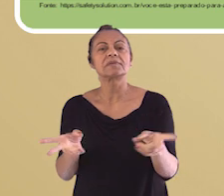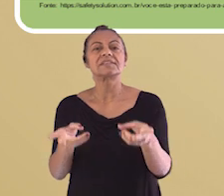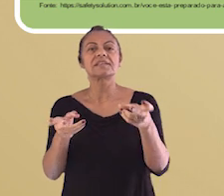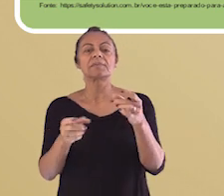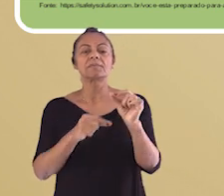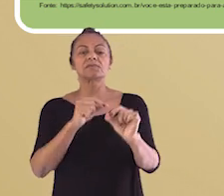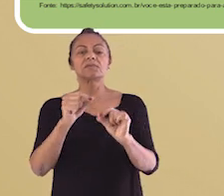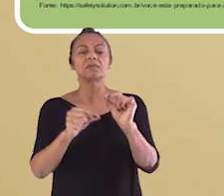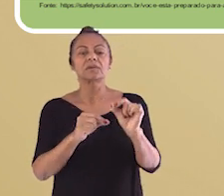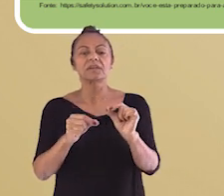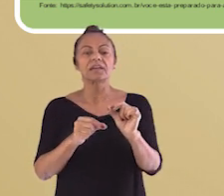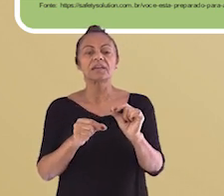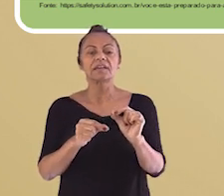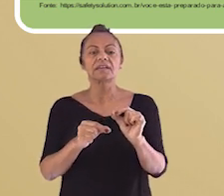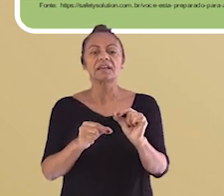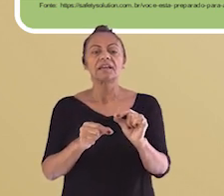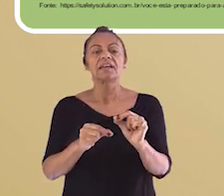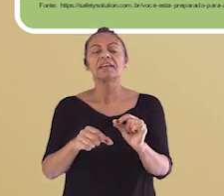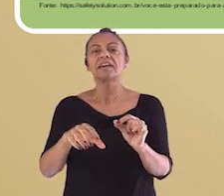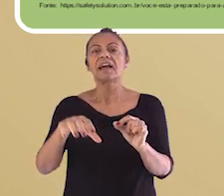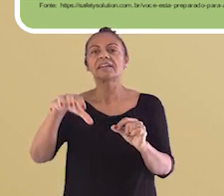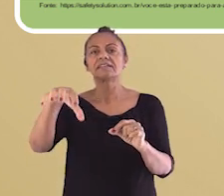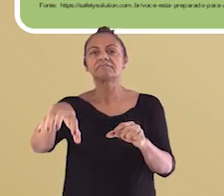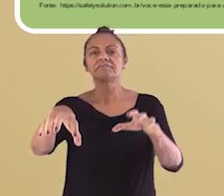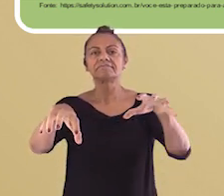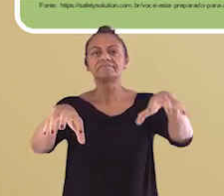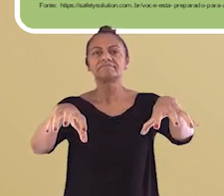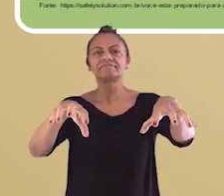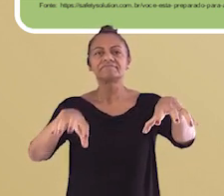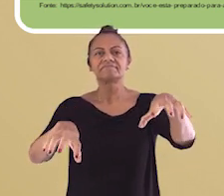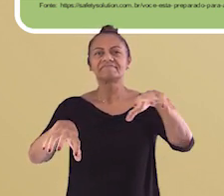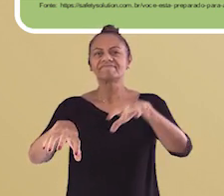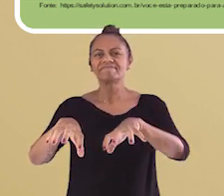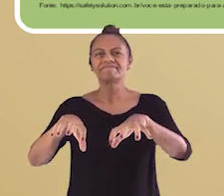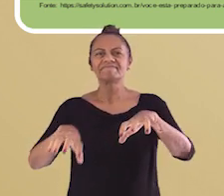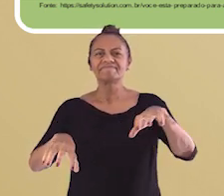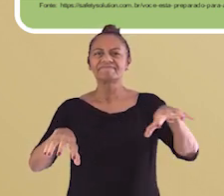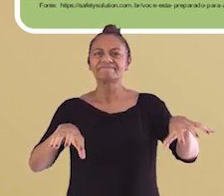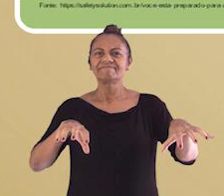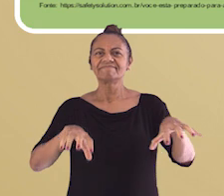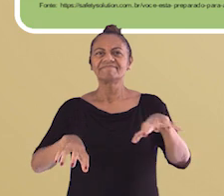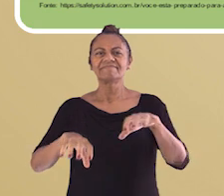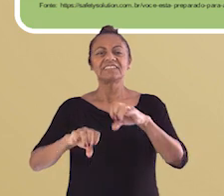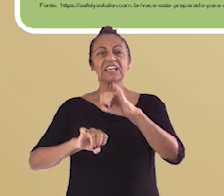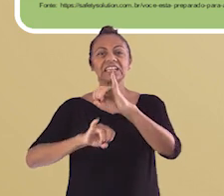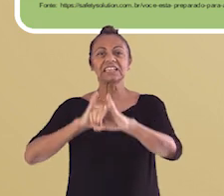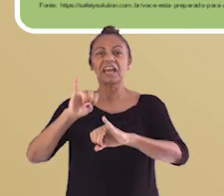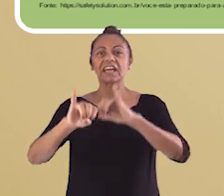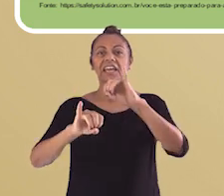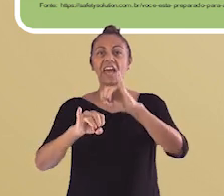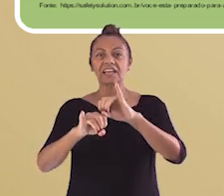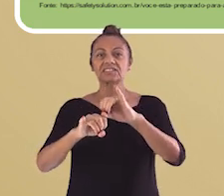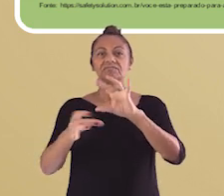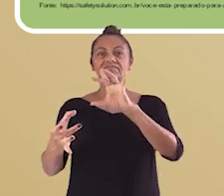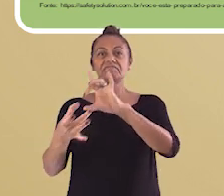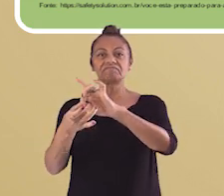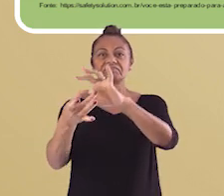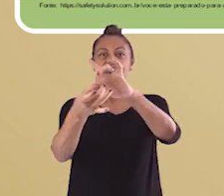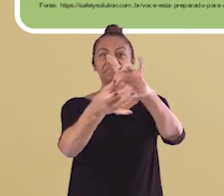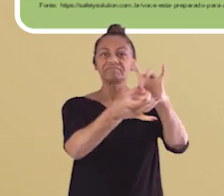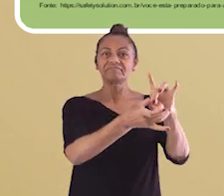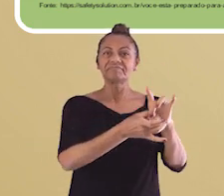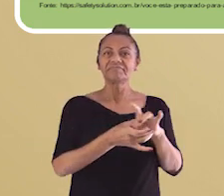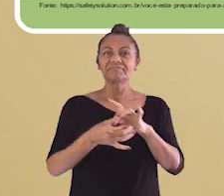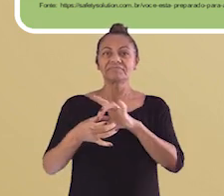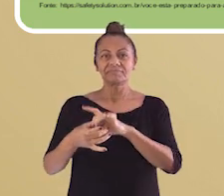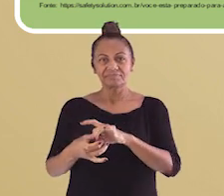pela interligação dos setores. Tudo atualmente está interligado pela internet e as coisas